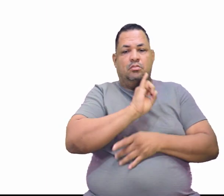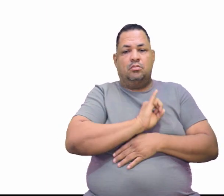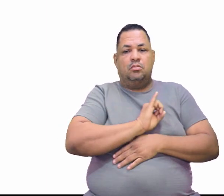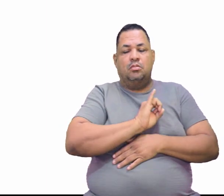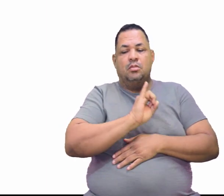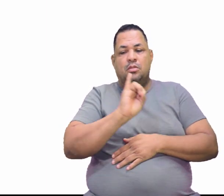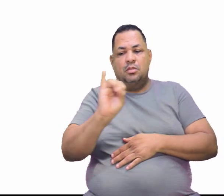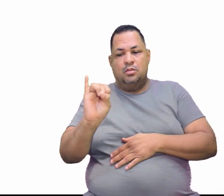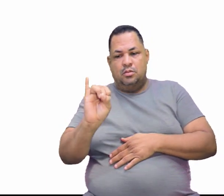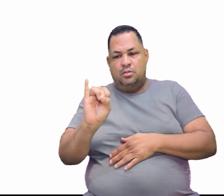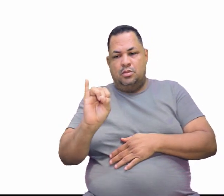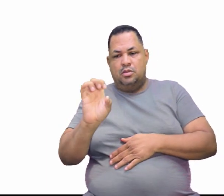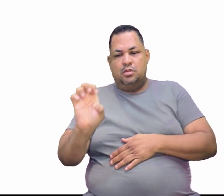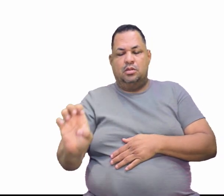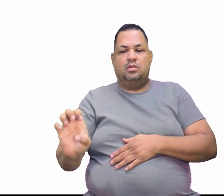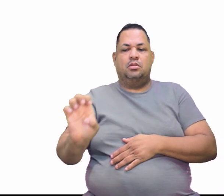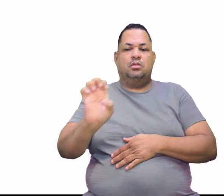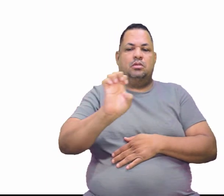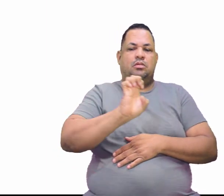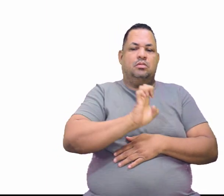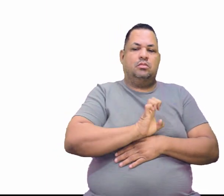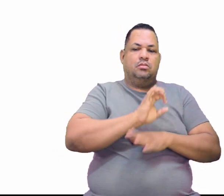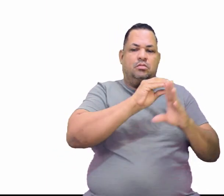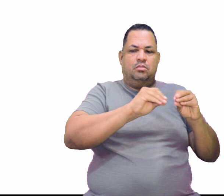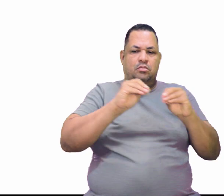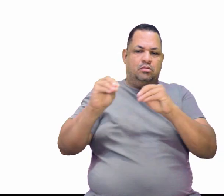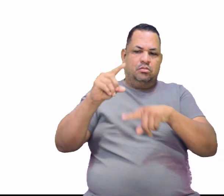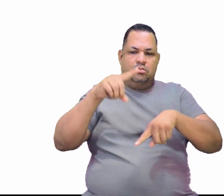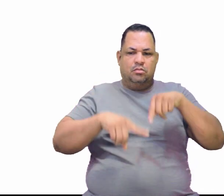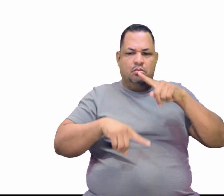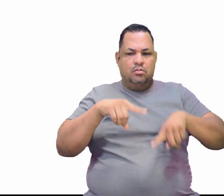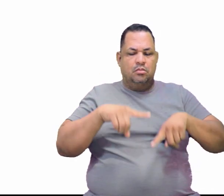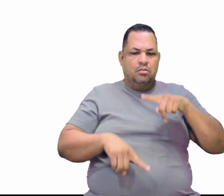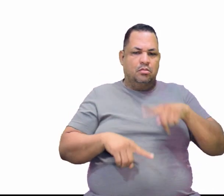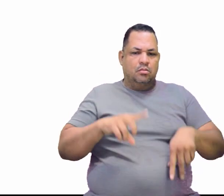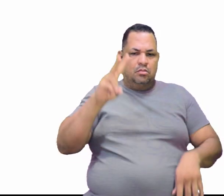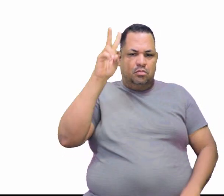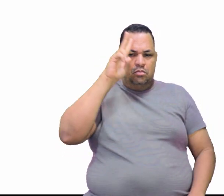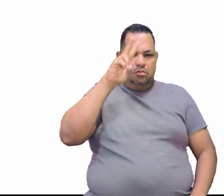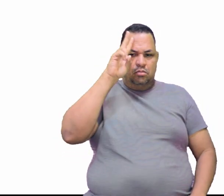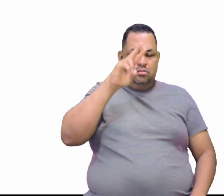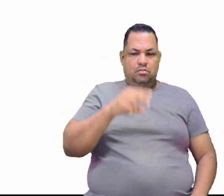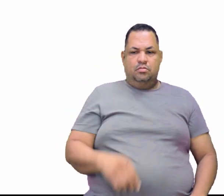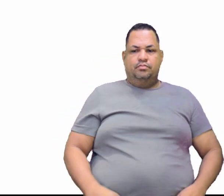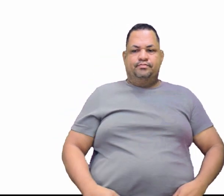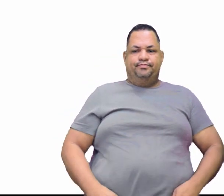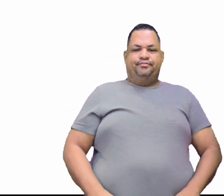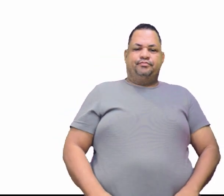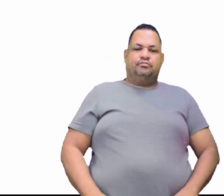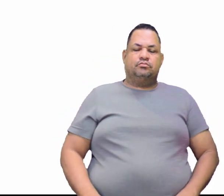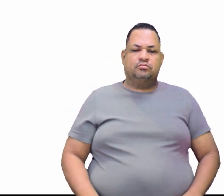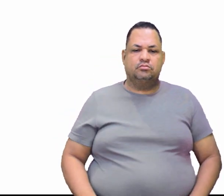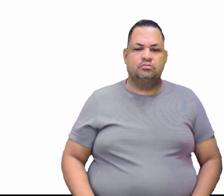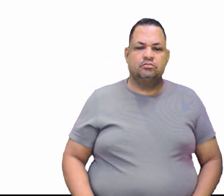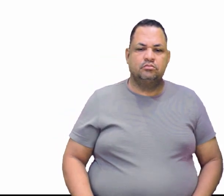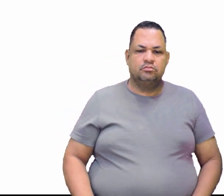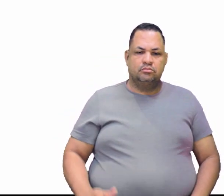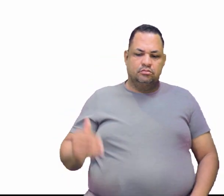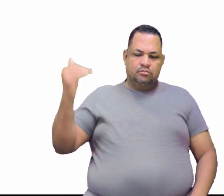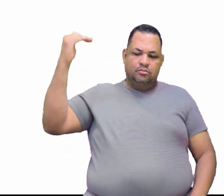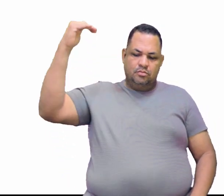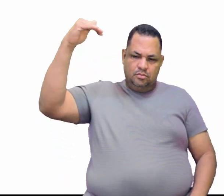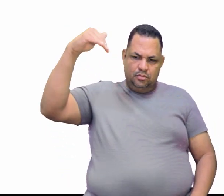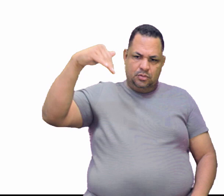usada como corredor de importação e de exportação. Lembram? Tanto eles desciam do Madre